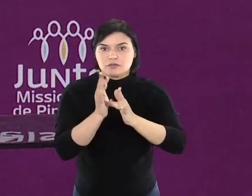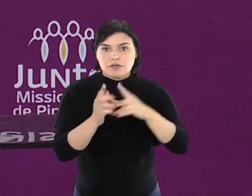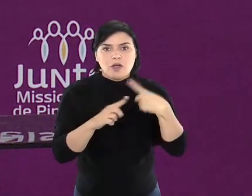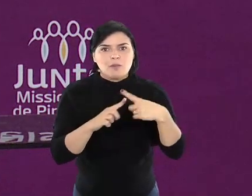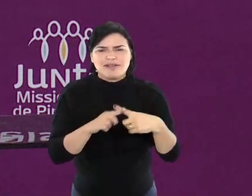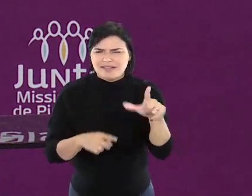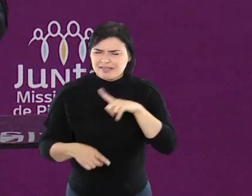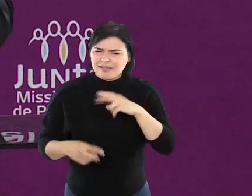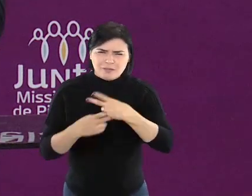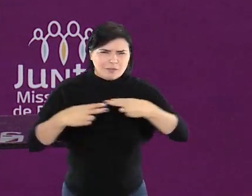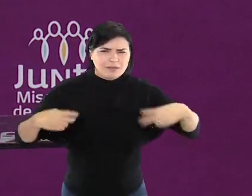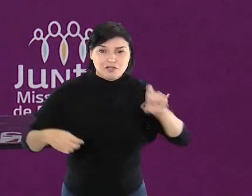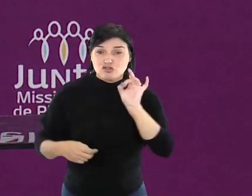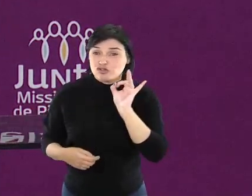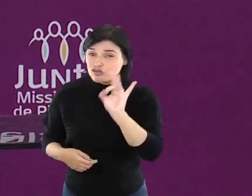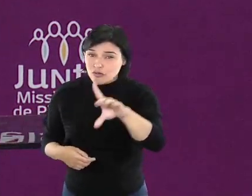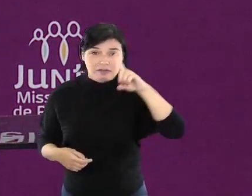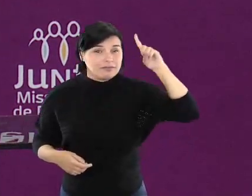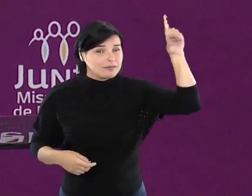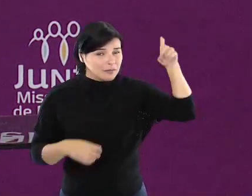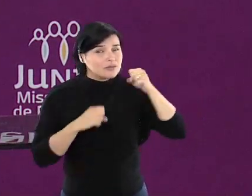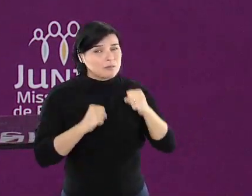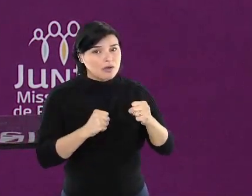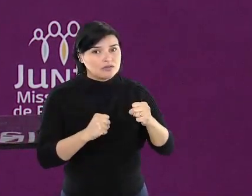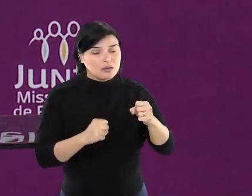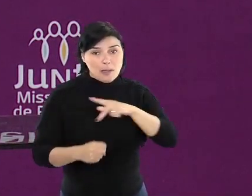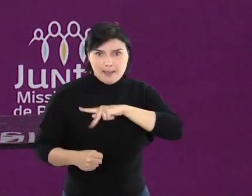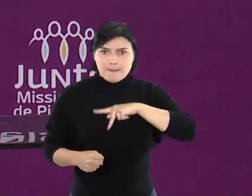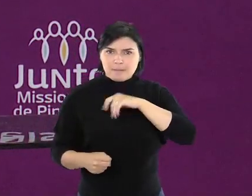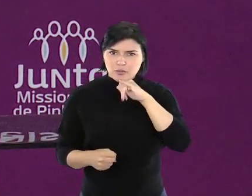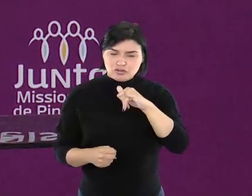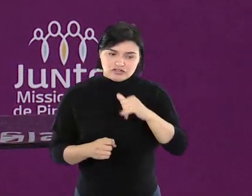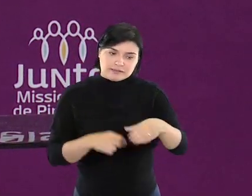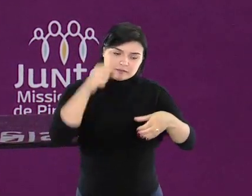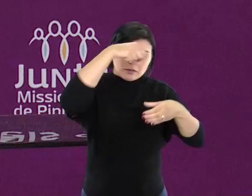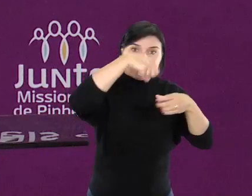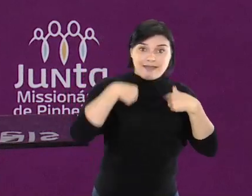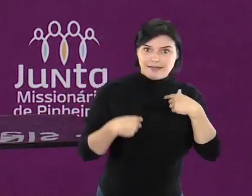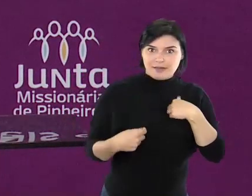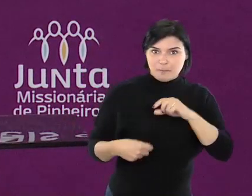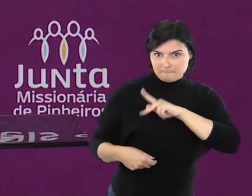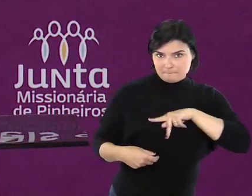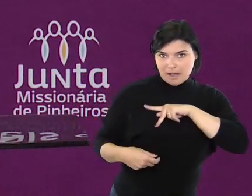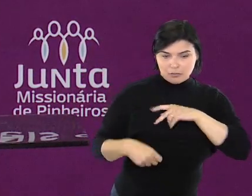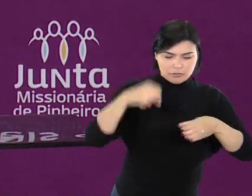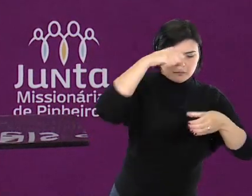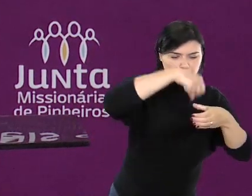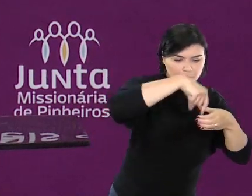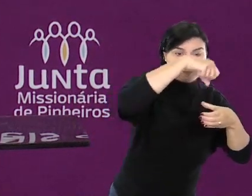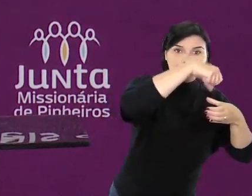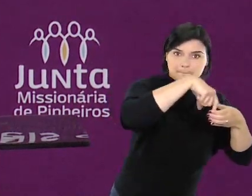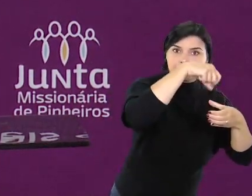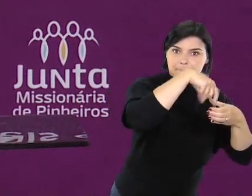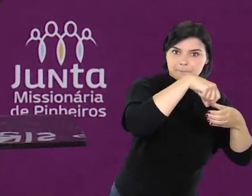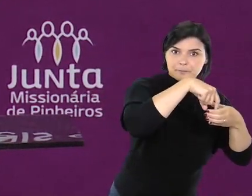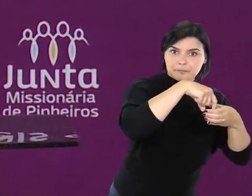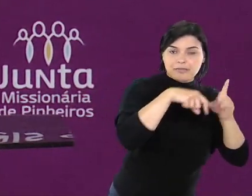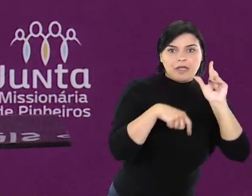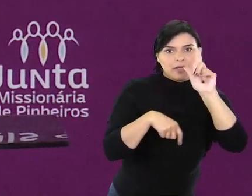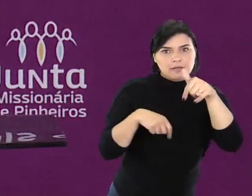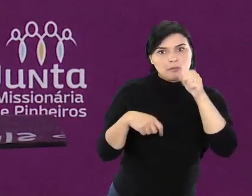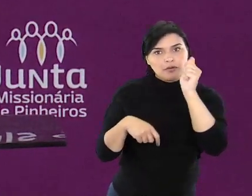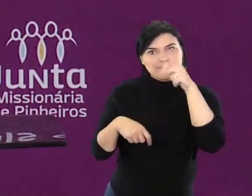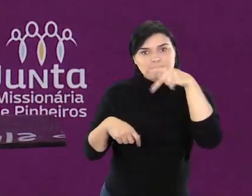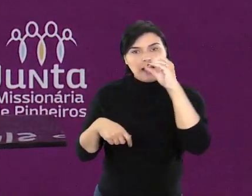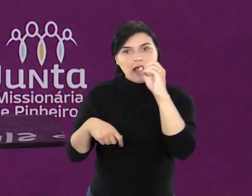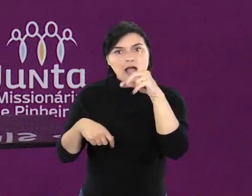Deus pode fazer ele dizer eu plantei Apolo regou mas o crescimento vem de todo sucesso do trabalho